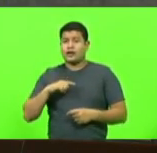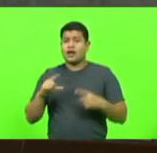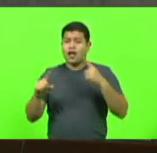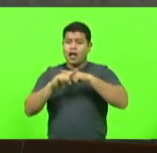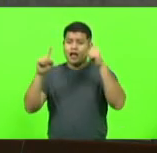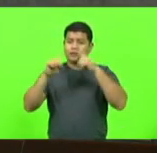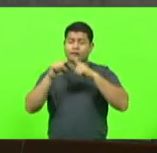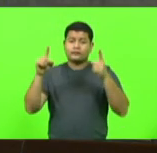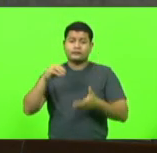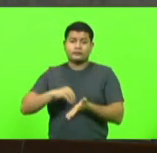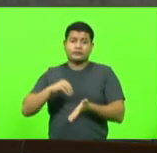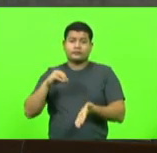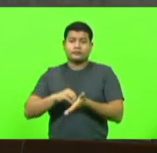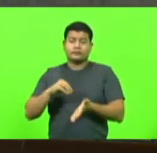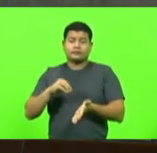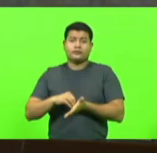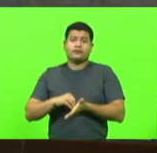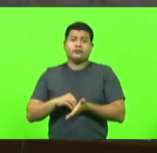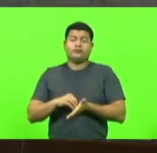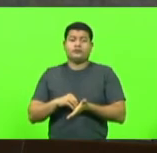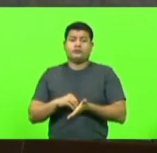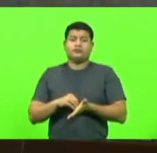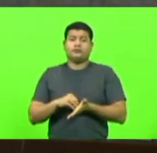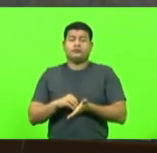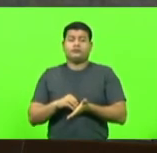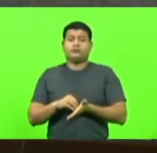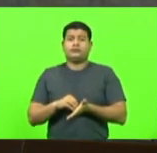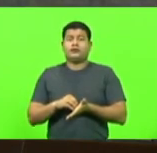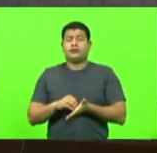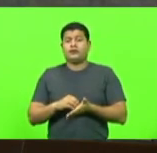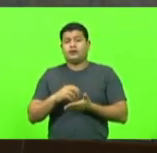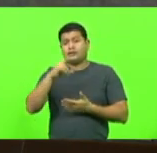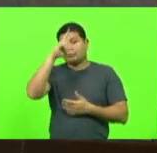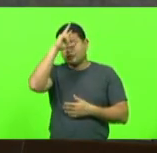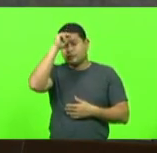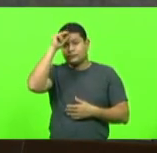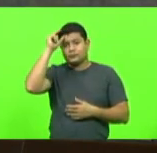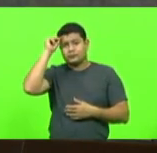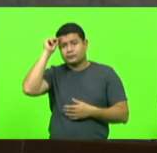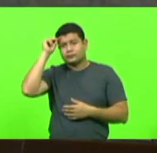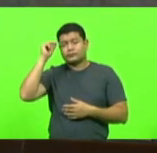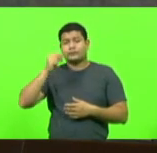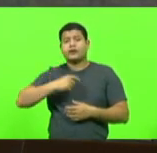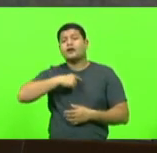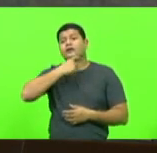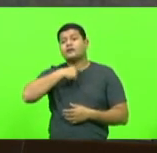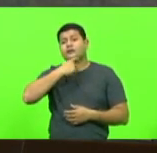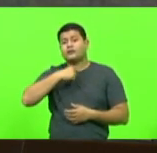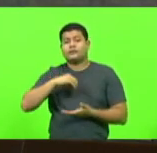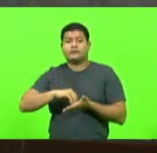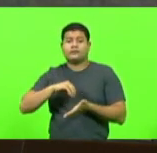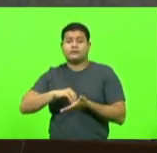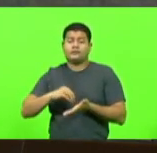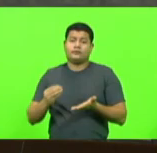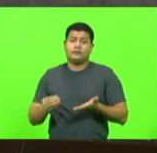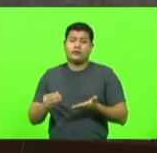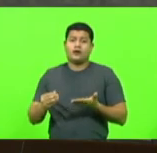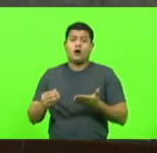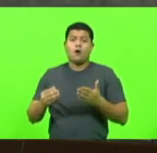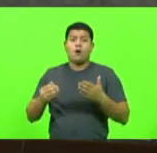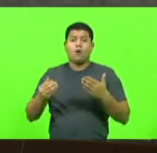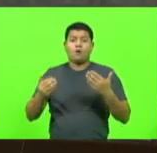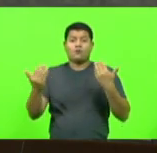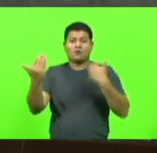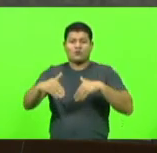falta de fonoaudiólogos nas prefeituras, né, concursos pouquíssimos, com